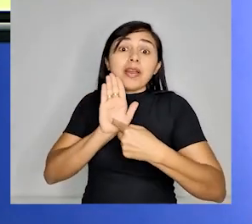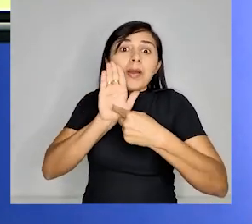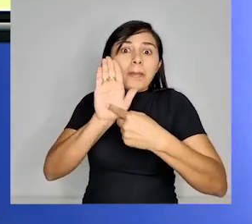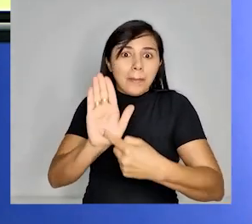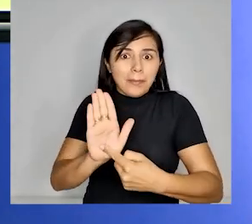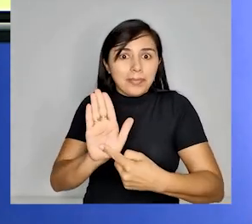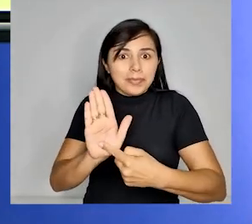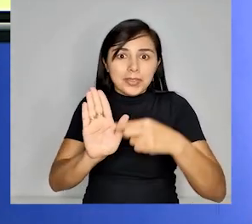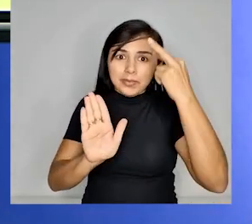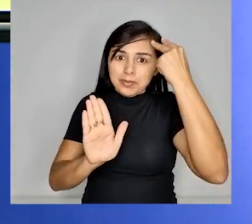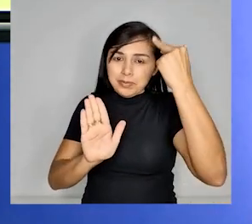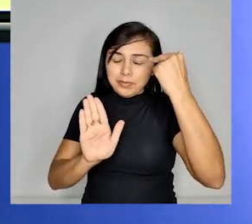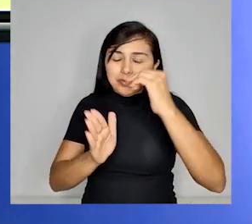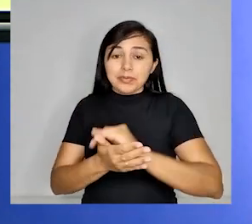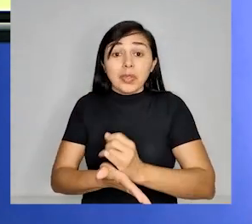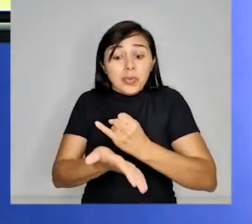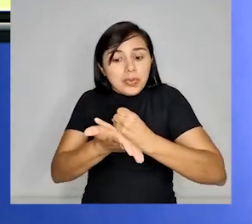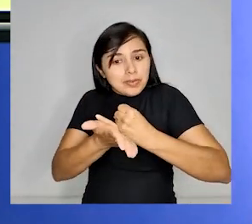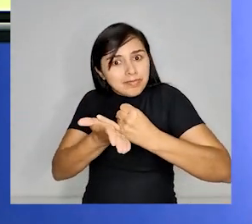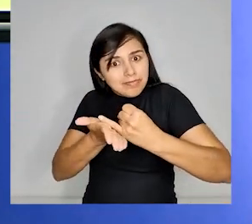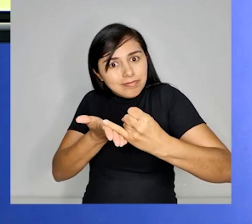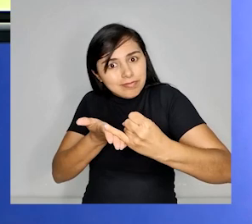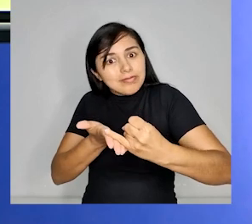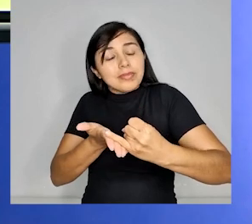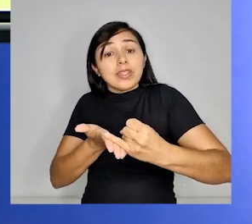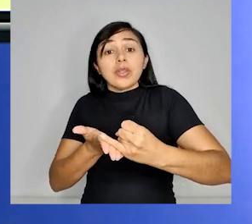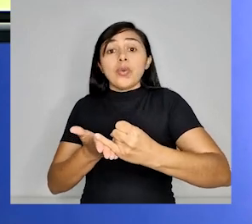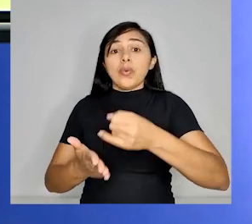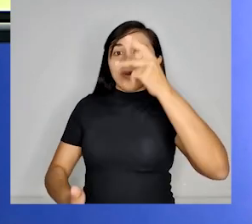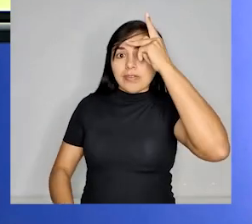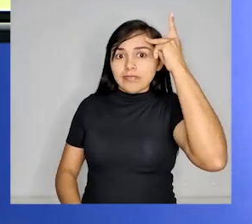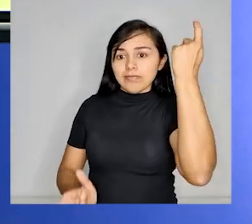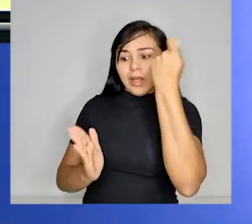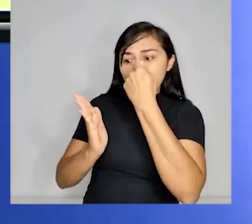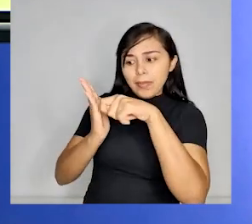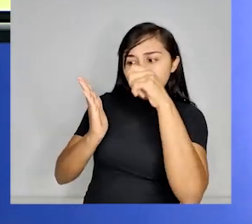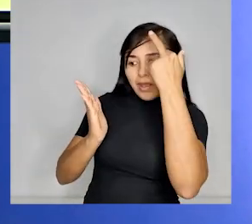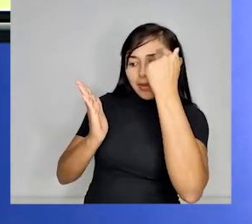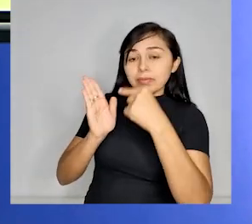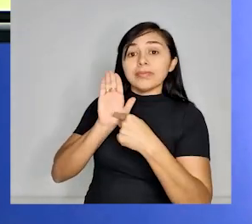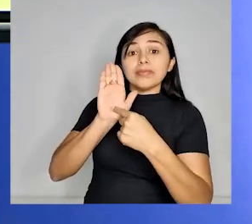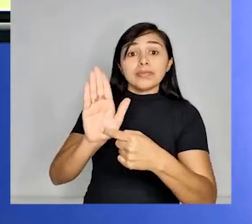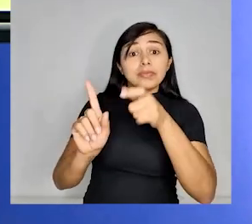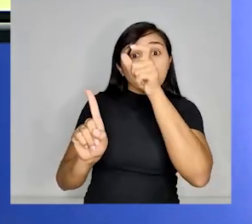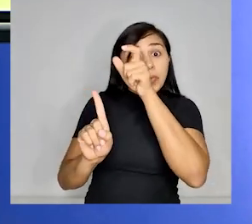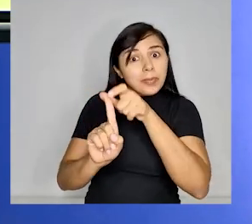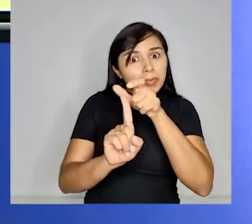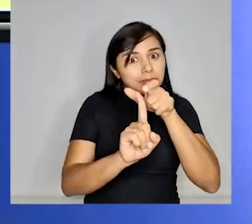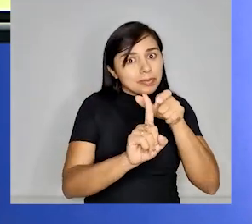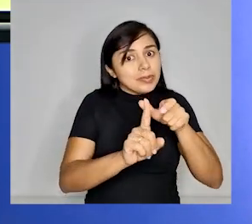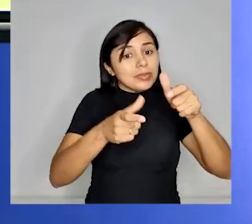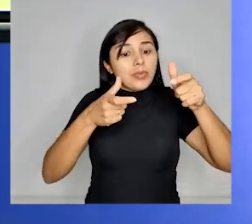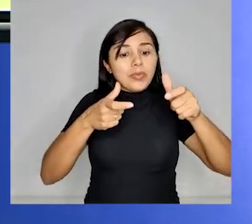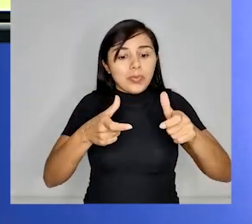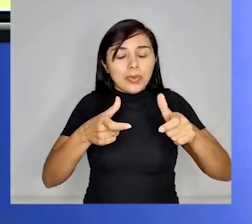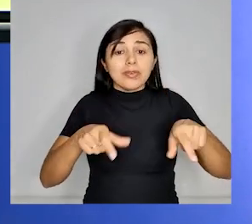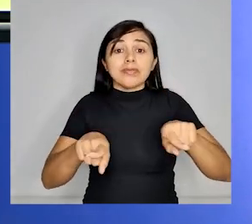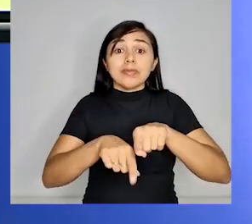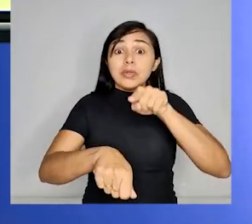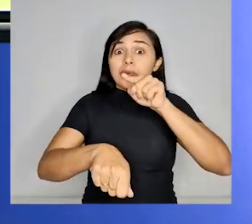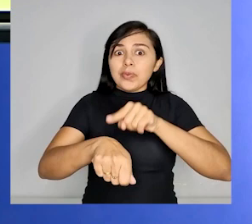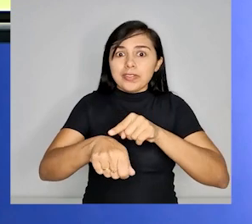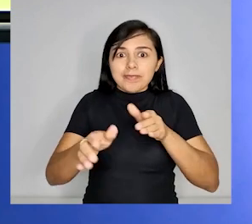apresentação. Nessa parte inicial, geralmente o autor do texto apresenta os personagens, o local e o tempo, para que